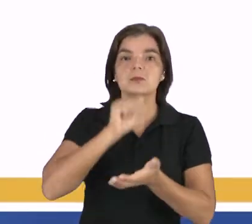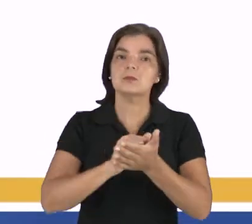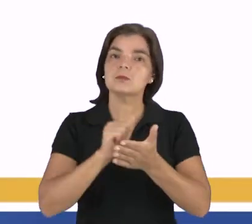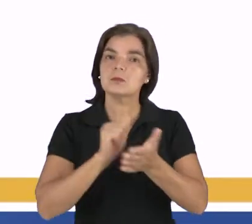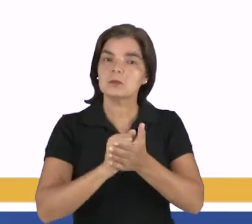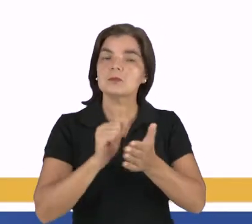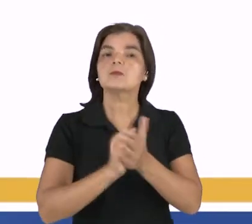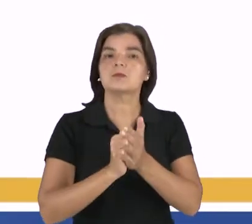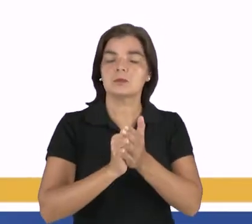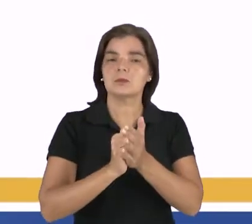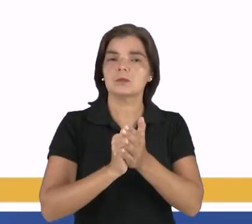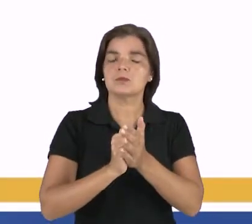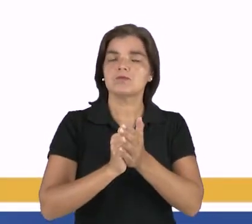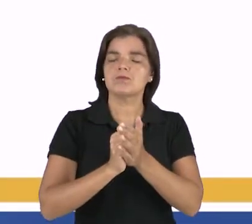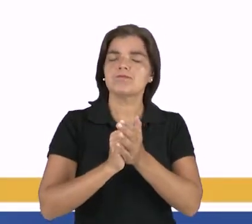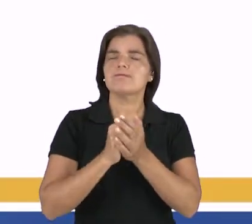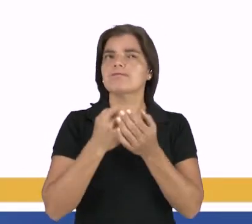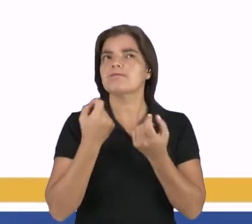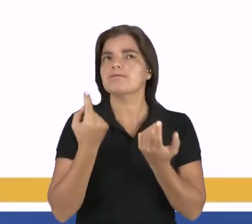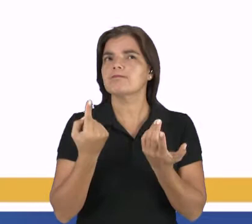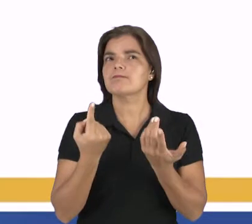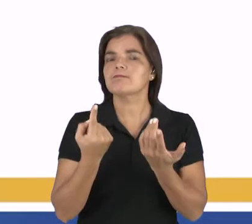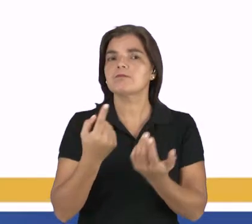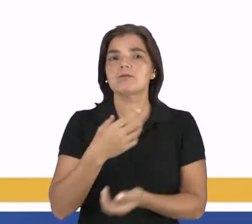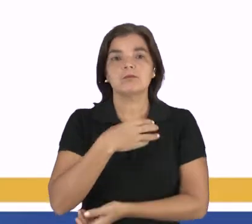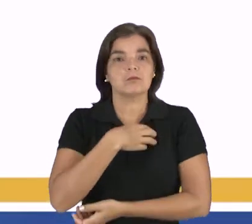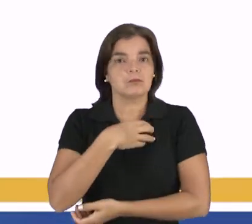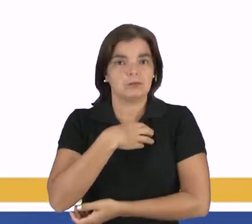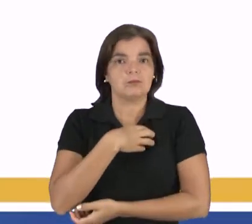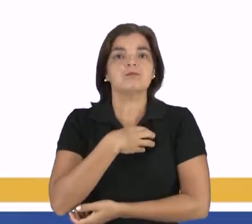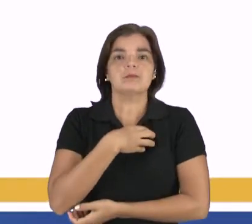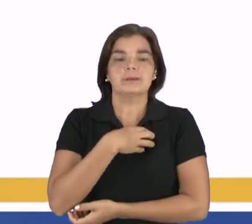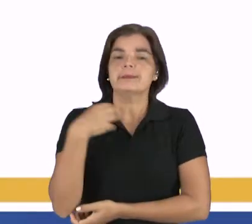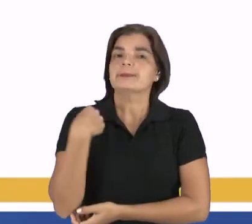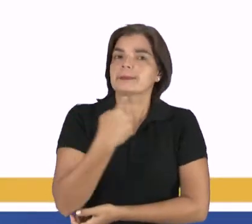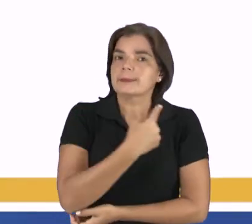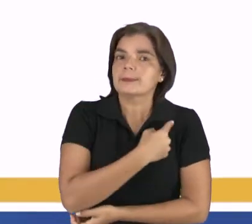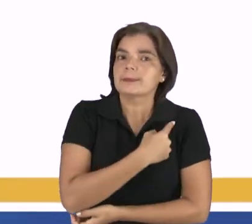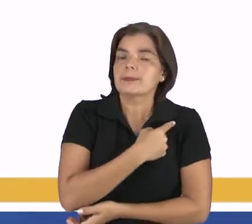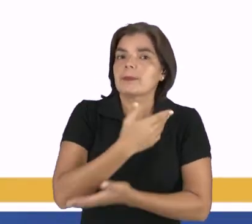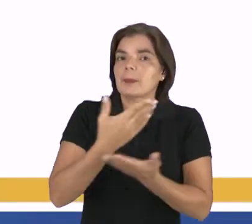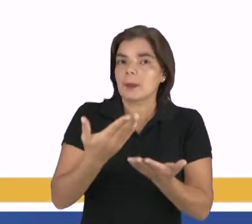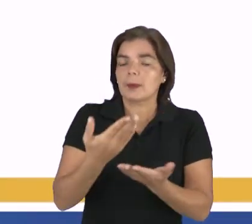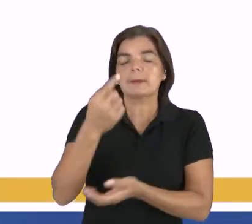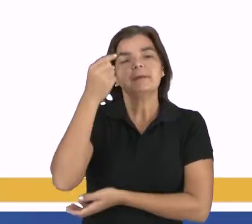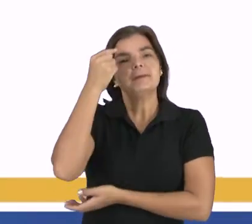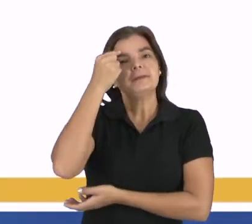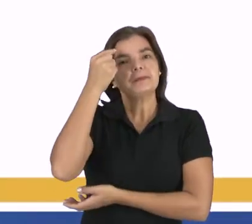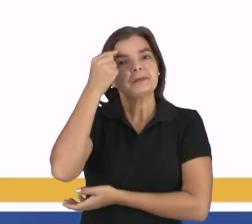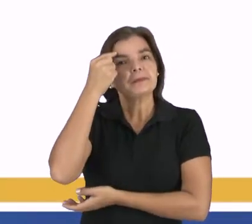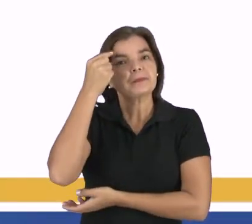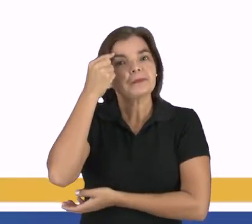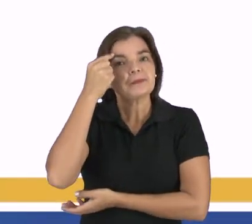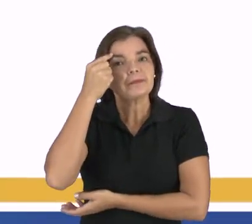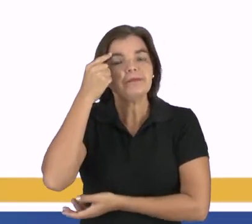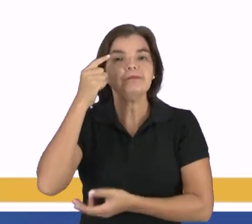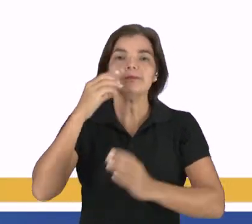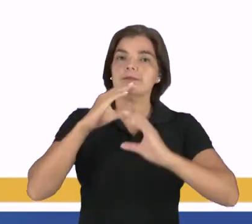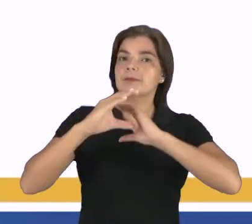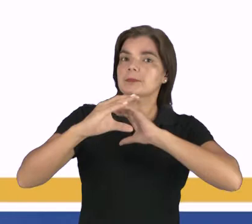escrito, parte de algumas atitudes nossas, né? Então, as reflexões,